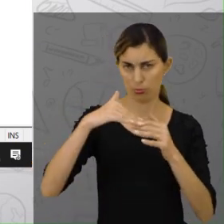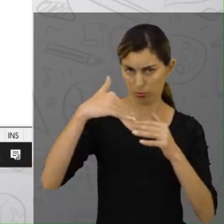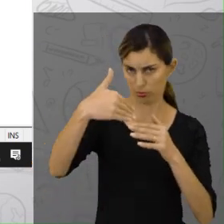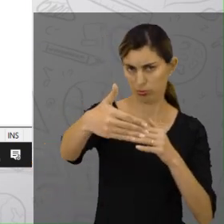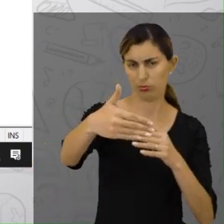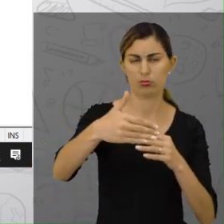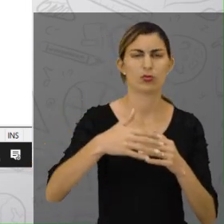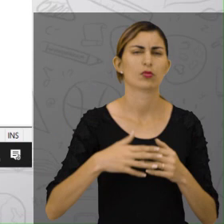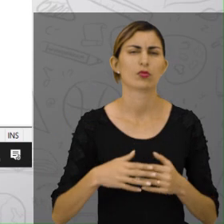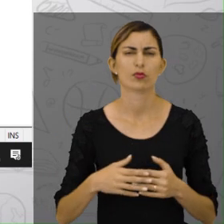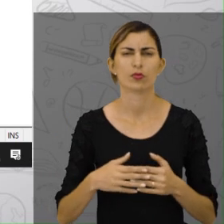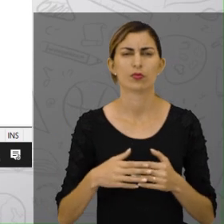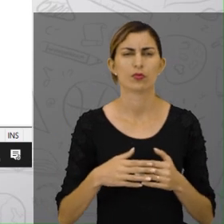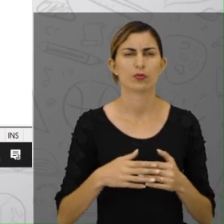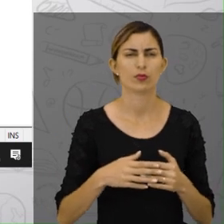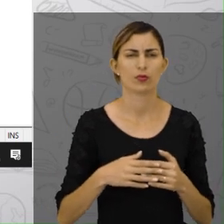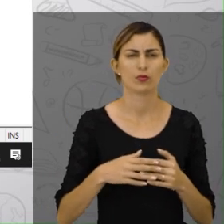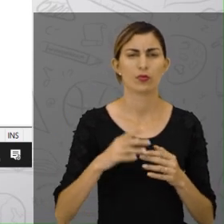Após isso,